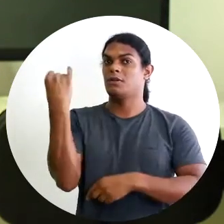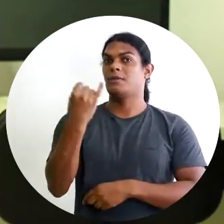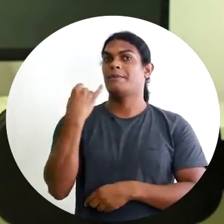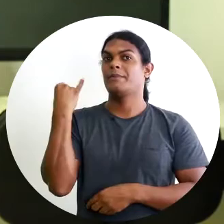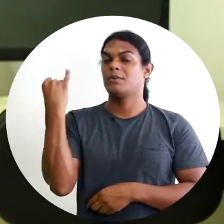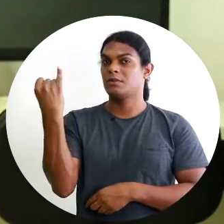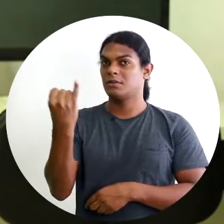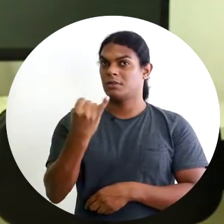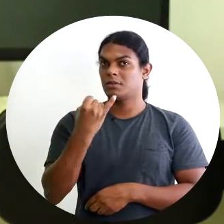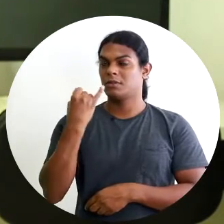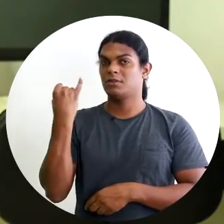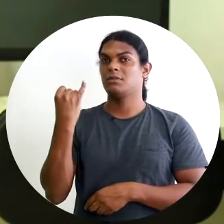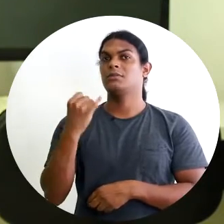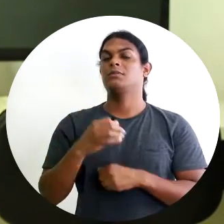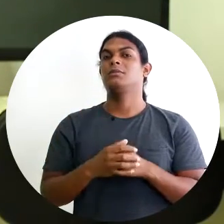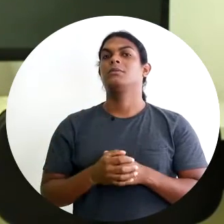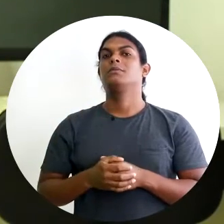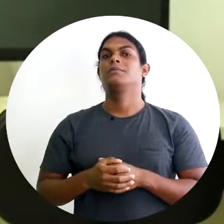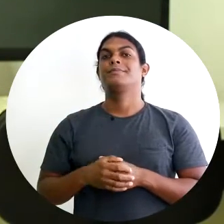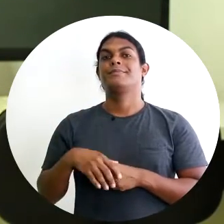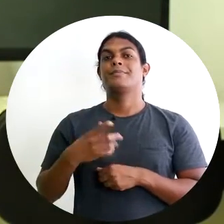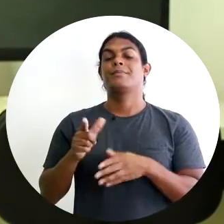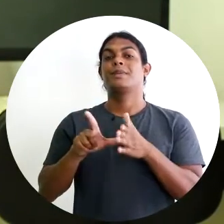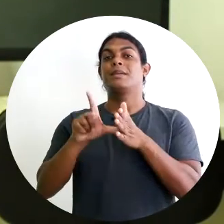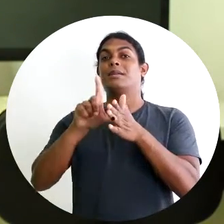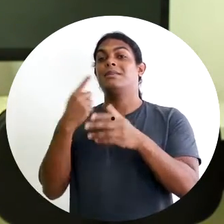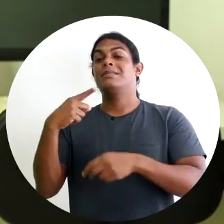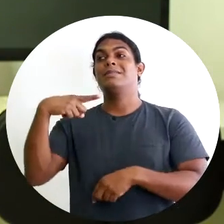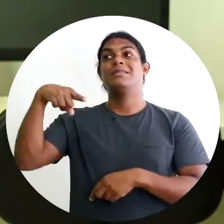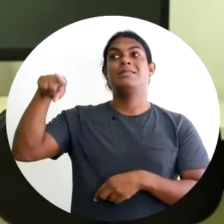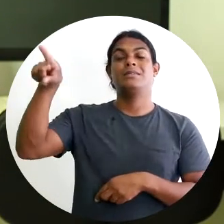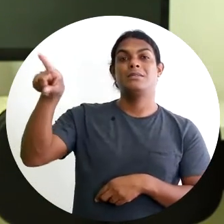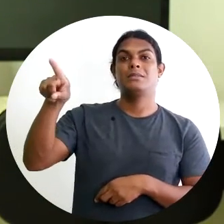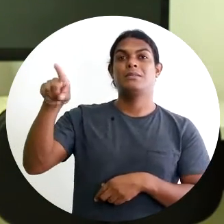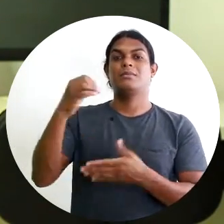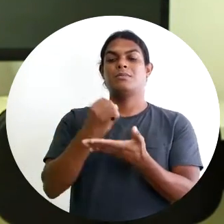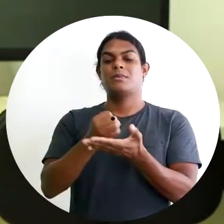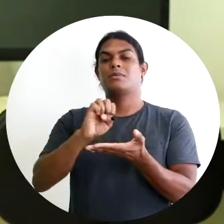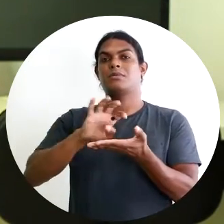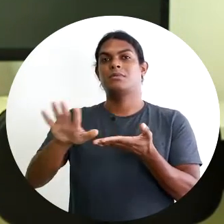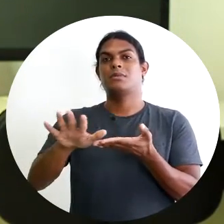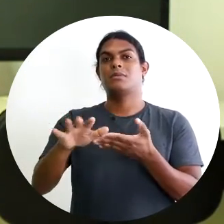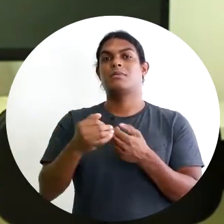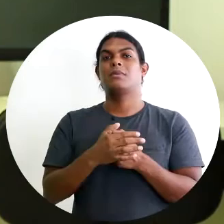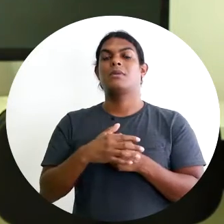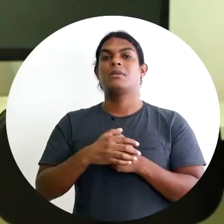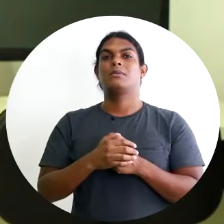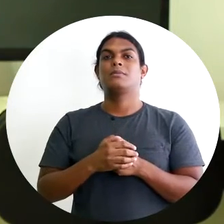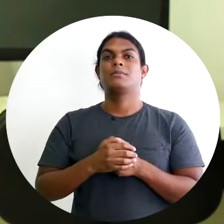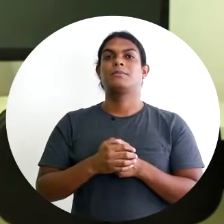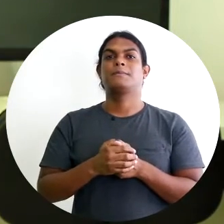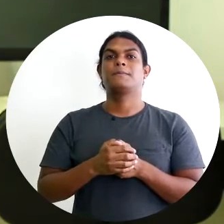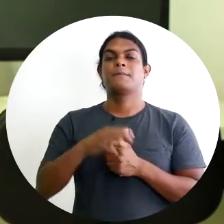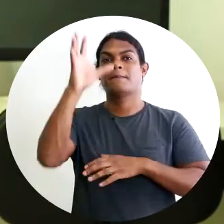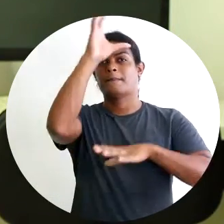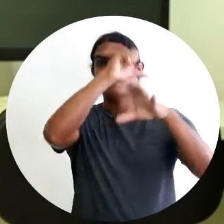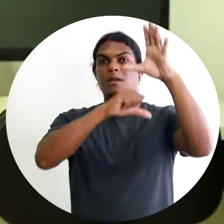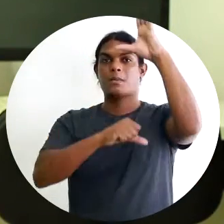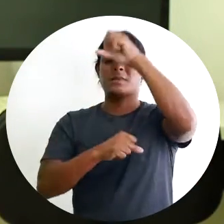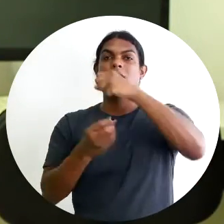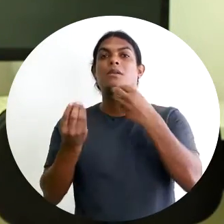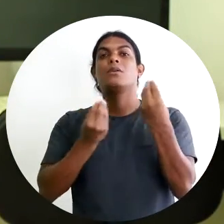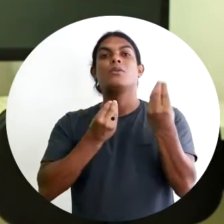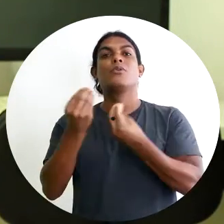na rua, com ele, para poder entender sobre freio, como se freia. Quando a gente trabalha com a bike dupla, a